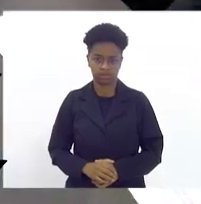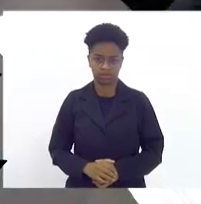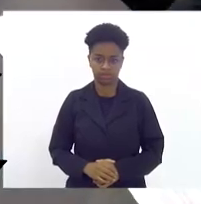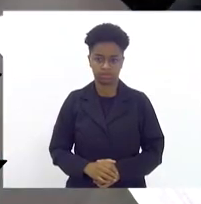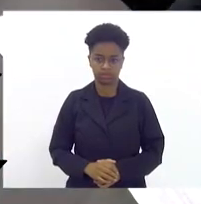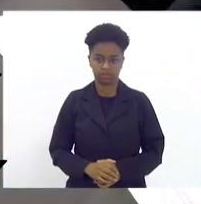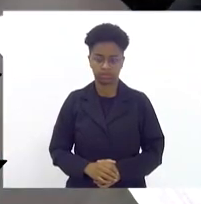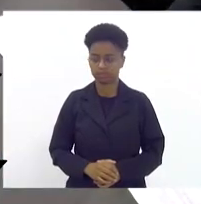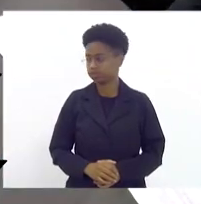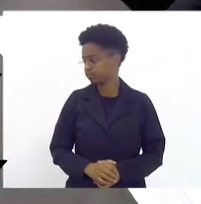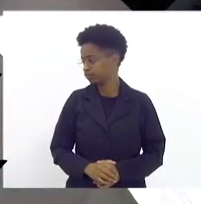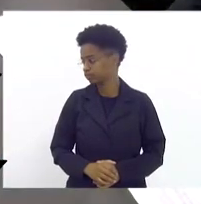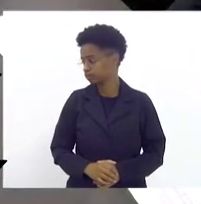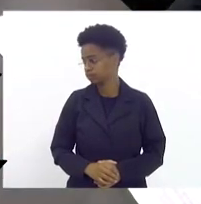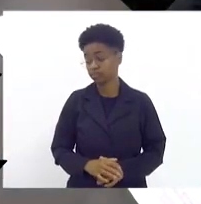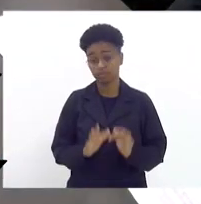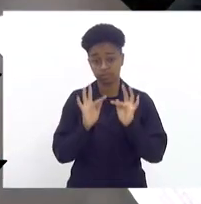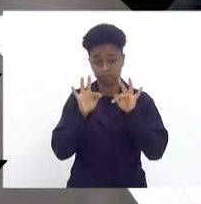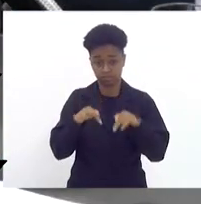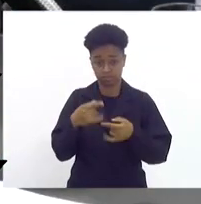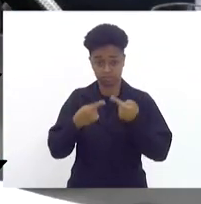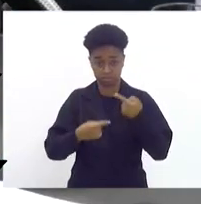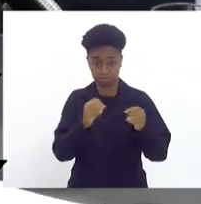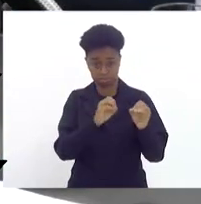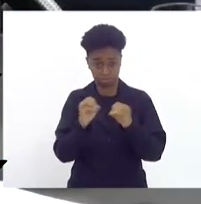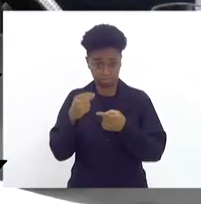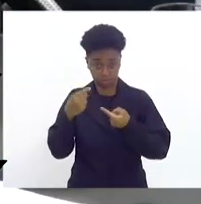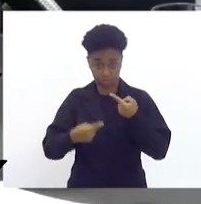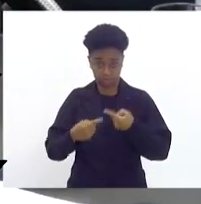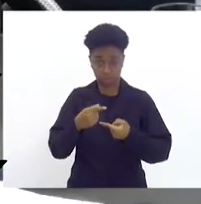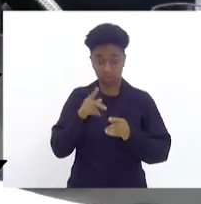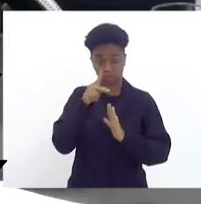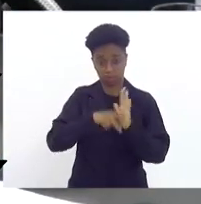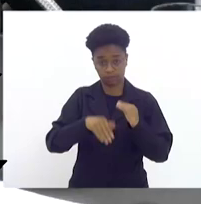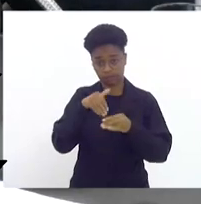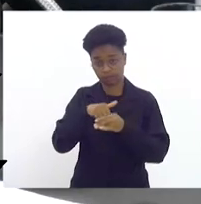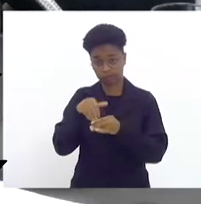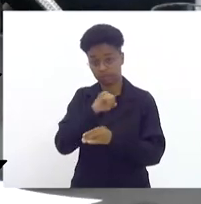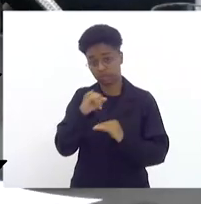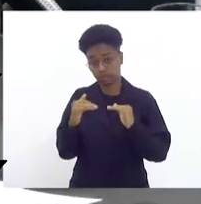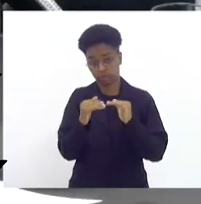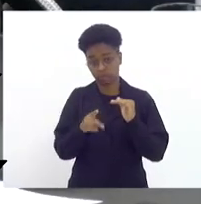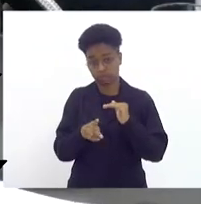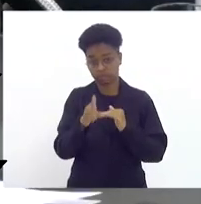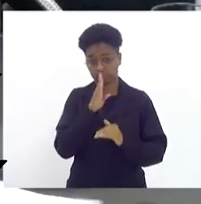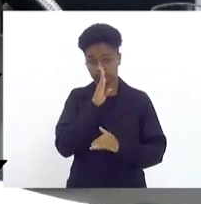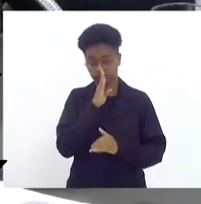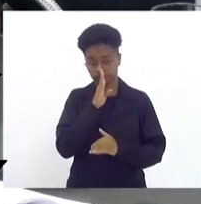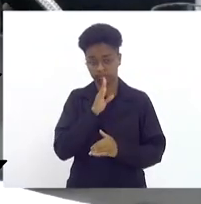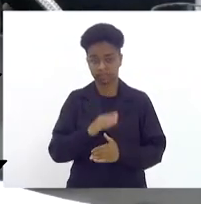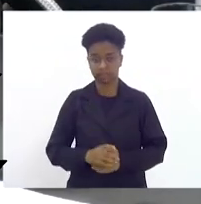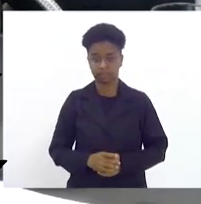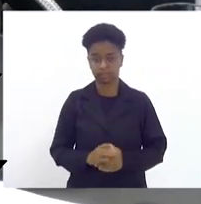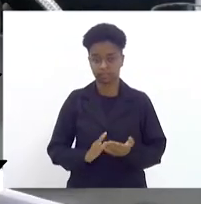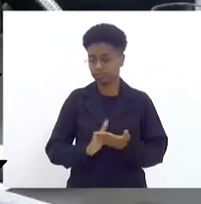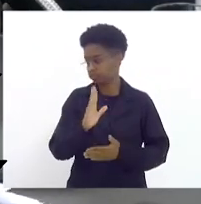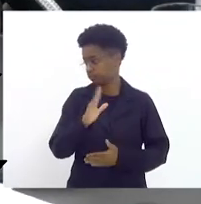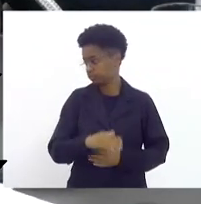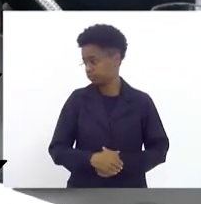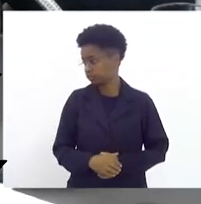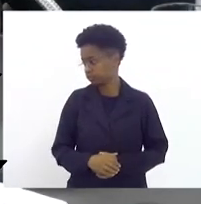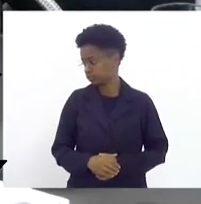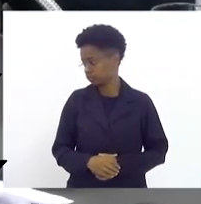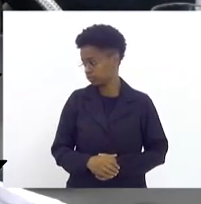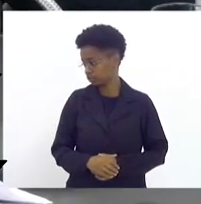Bem, encerrada a discussão, não havendo quem queira discutir, projeto em votação. Se os que aprovam, permaneçam como estão,